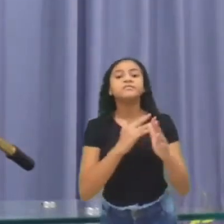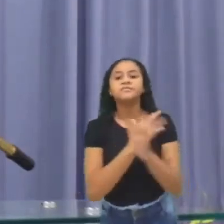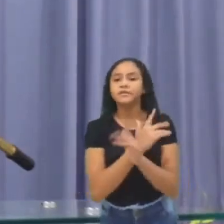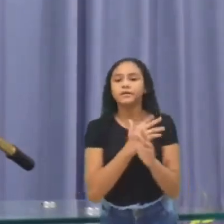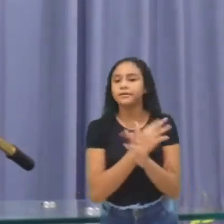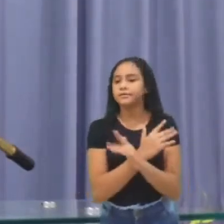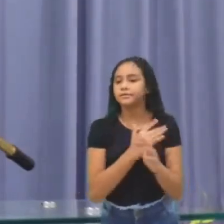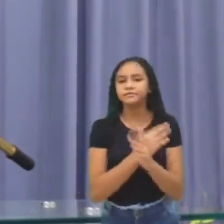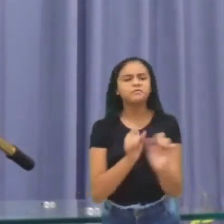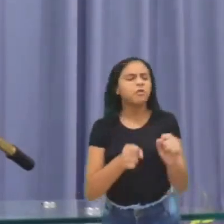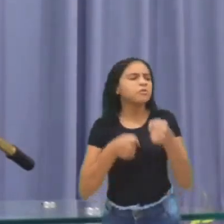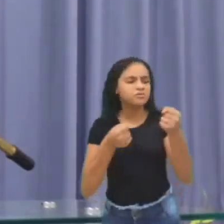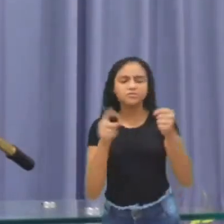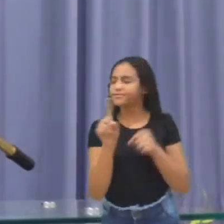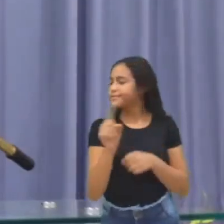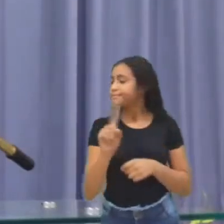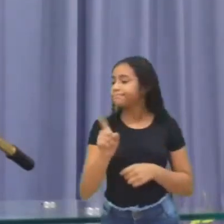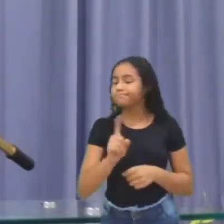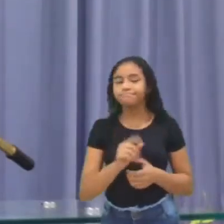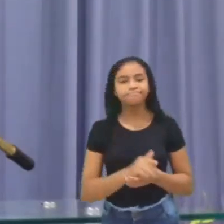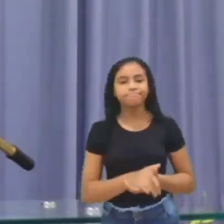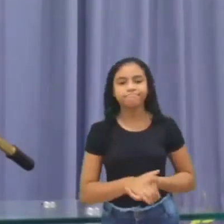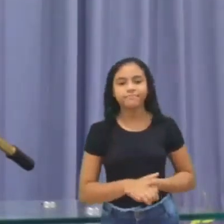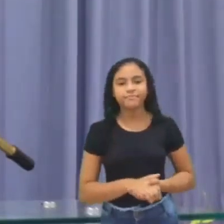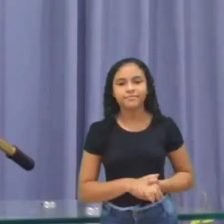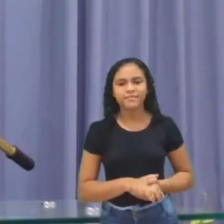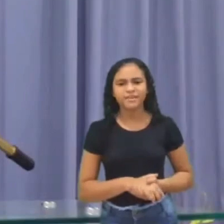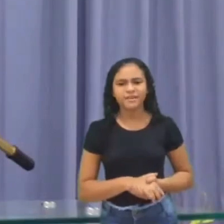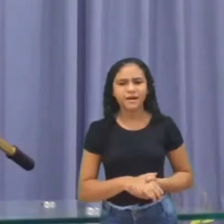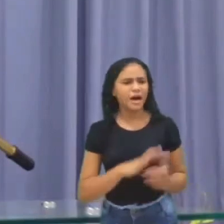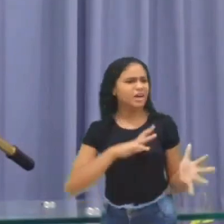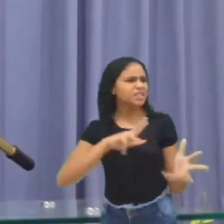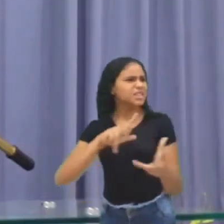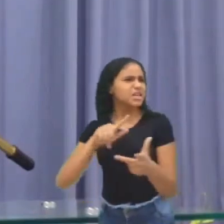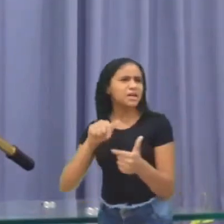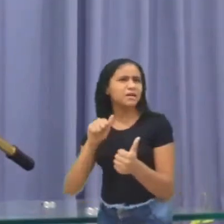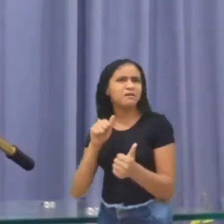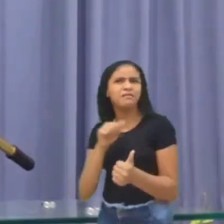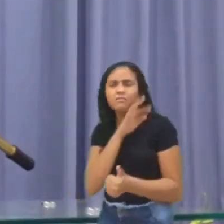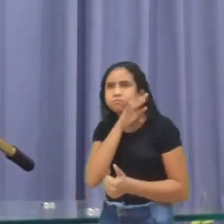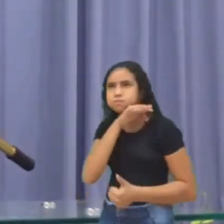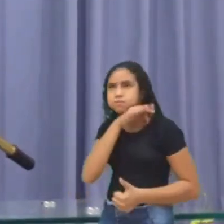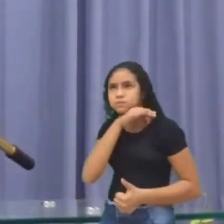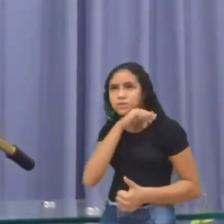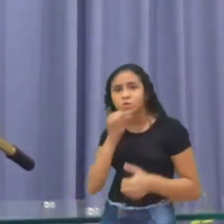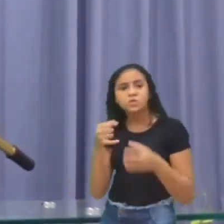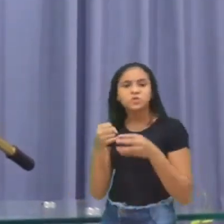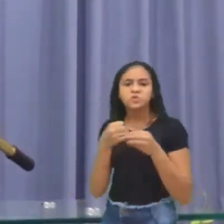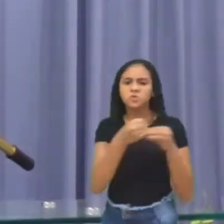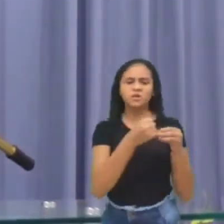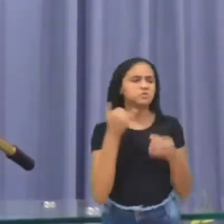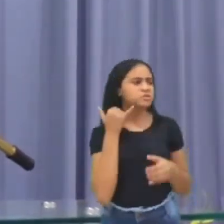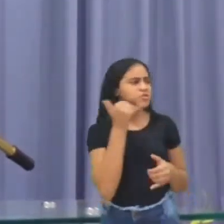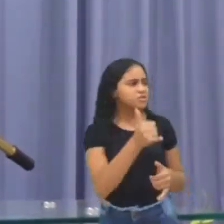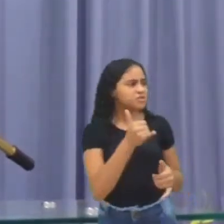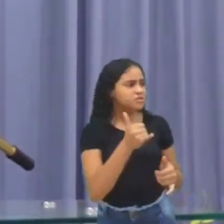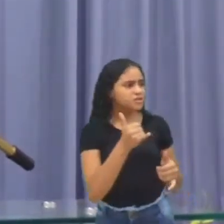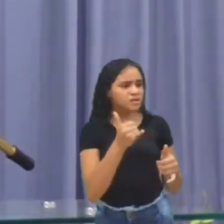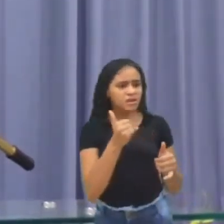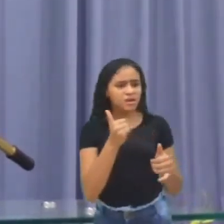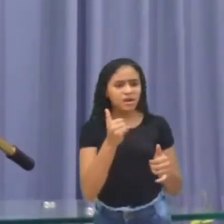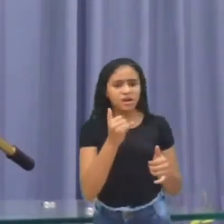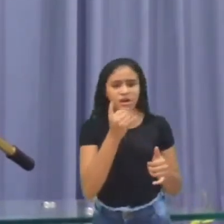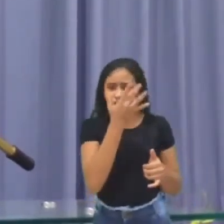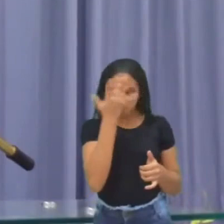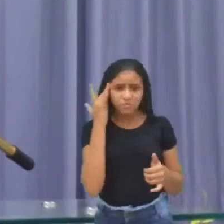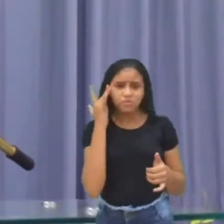aldeias. Josué não disse: a terra é ruim. Josué não disse: lá os homens são pequenos,